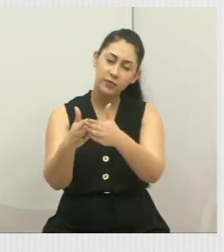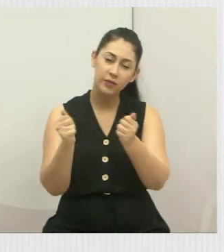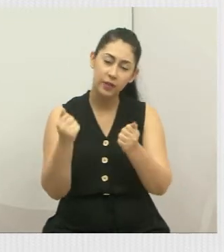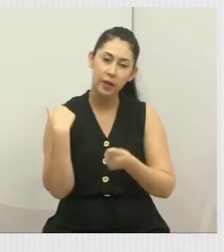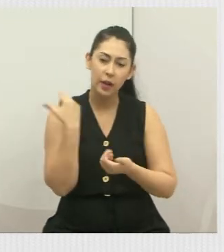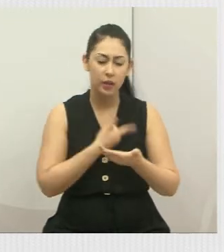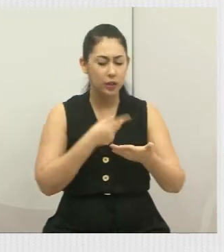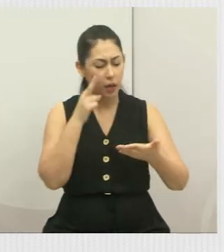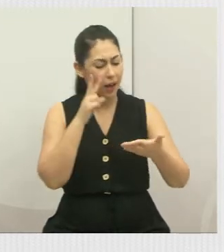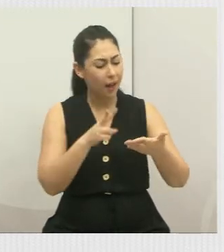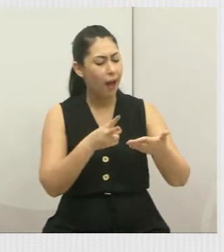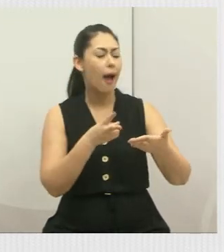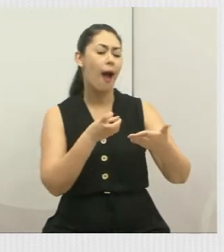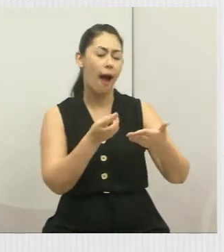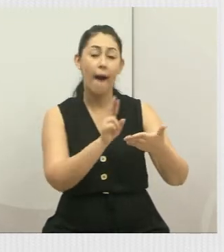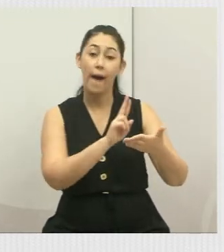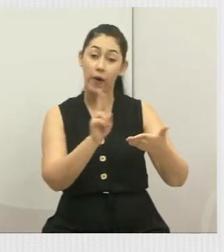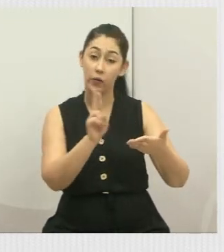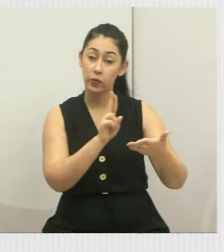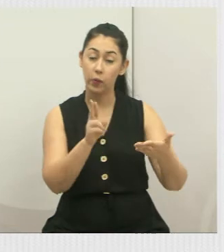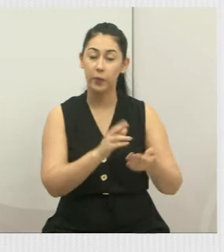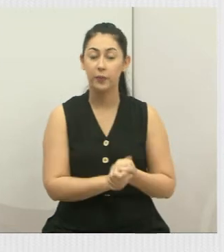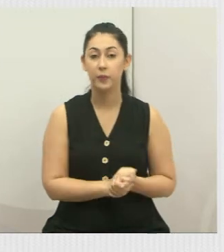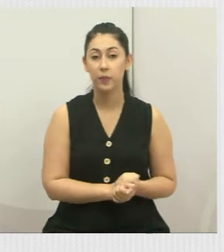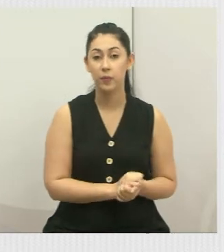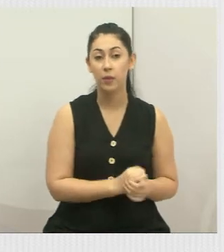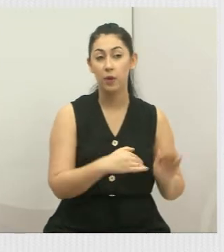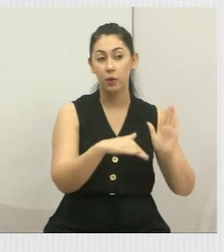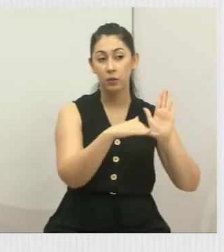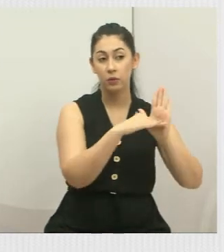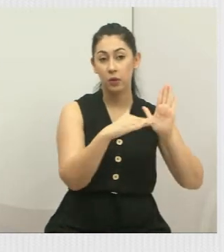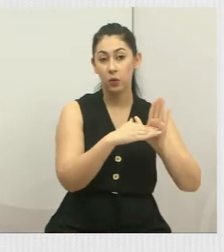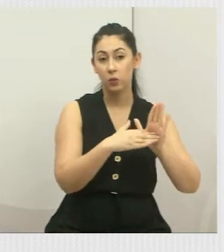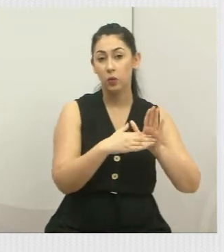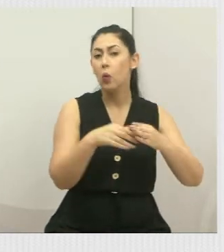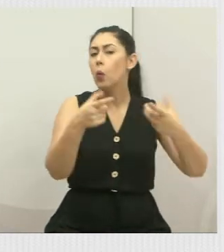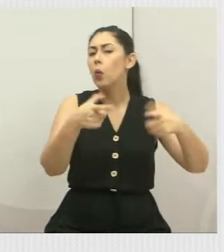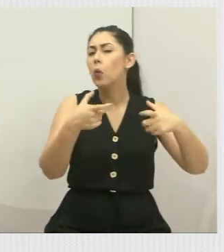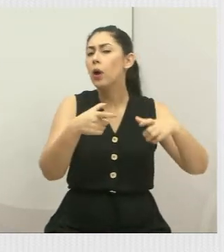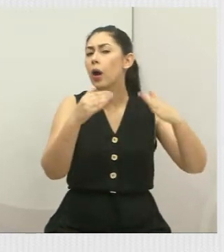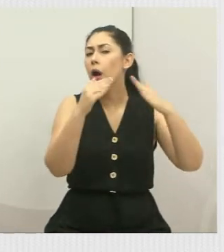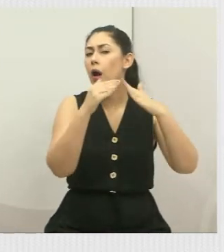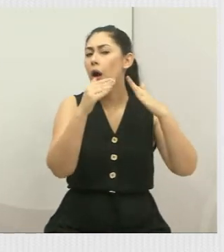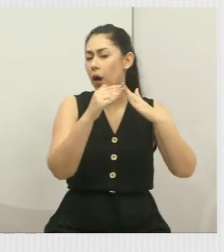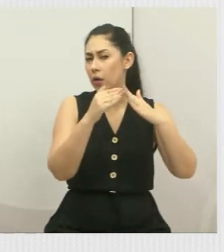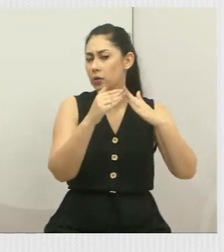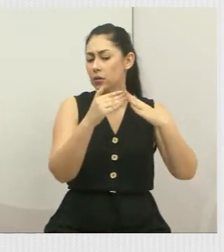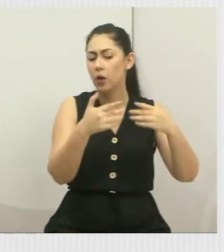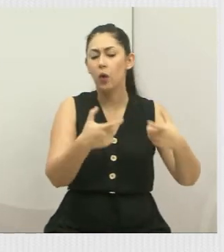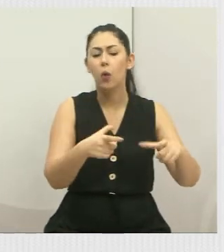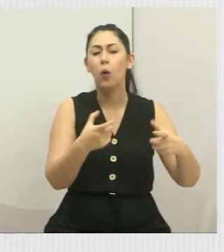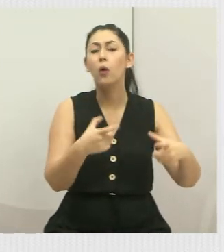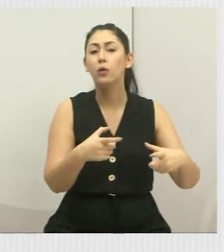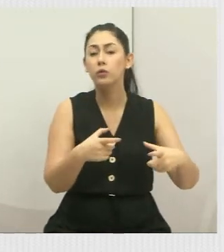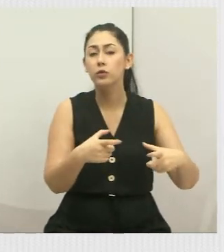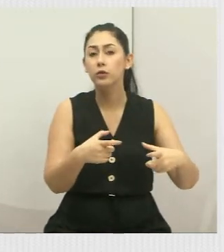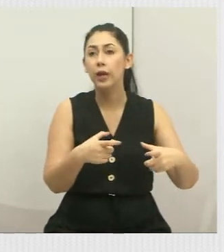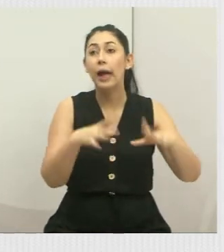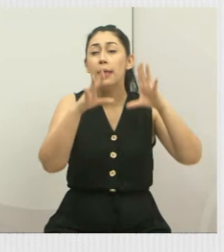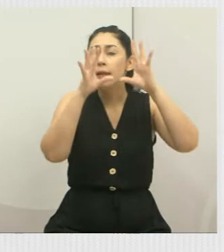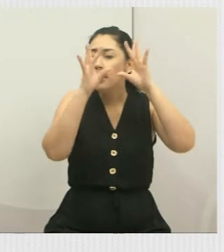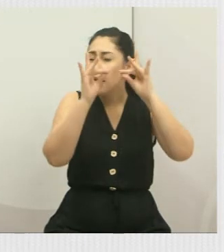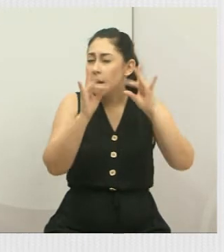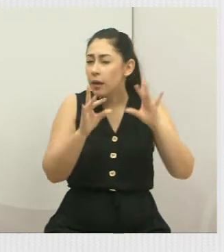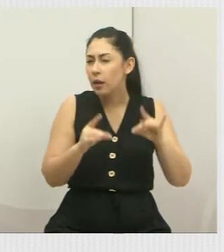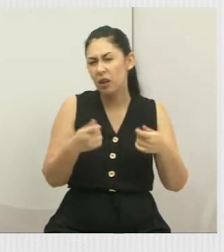gente possa identificá-lo, ok? O segundo campo já é o seu endereço. Você não precisa detalhar o seu endereço, nós não estamos aqui